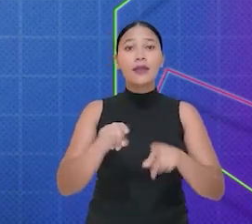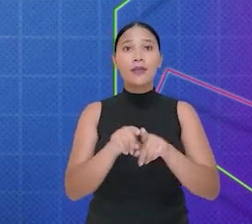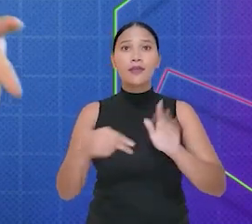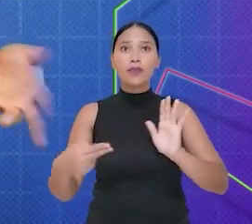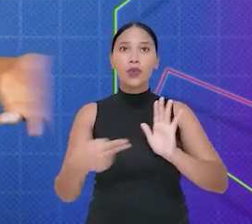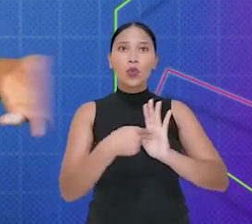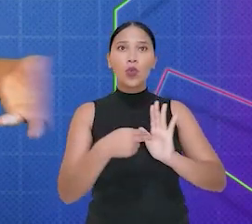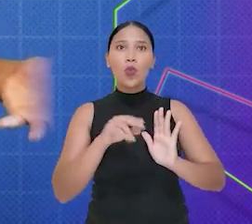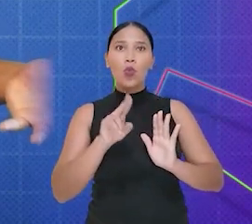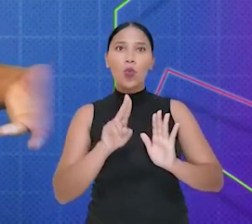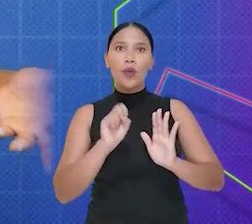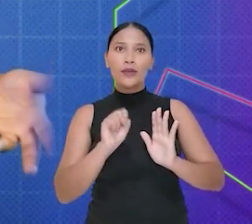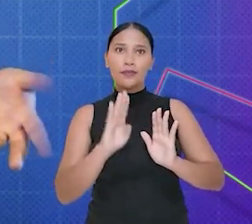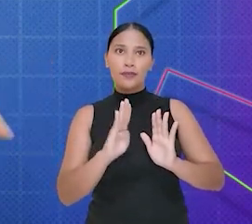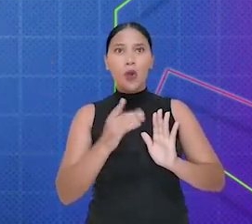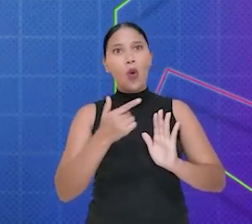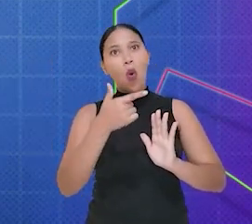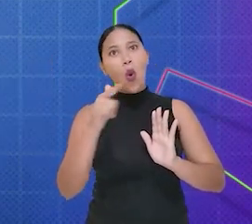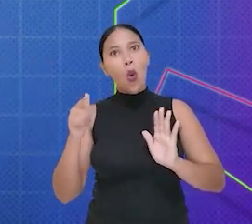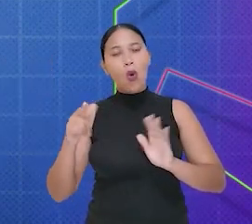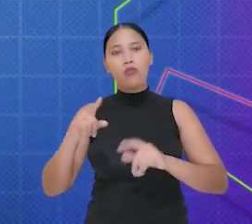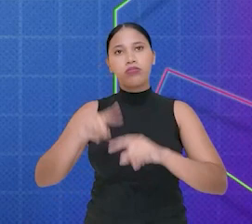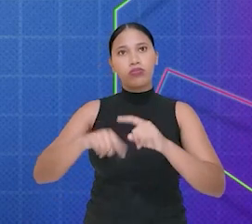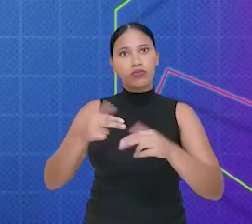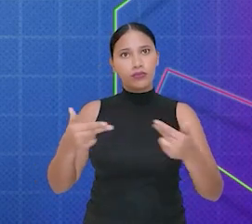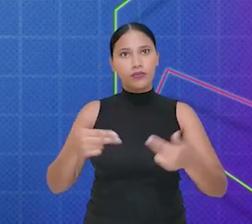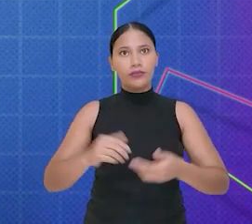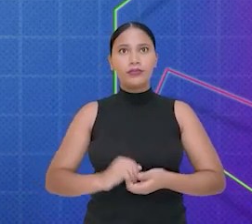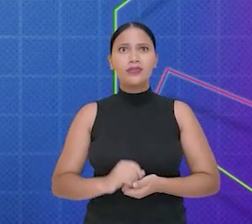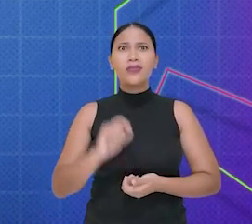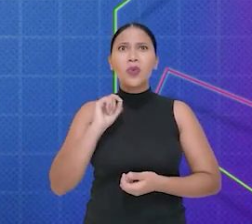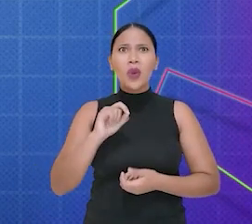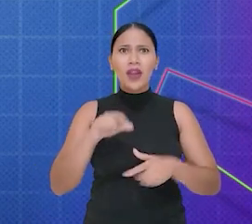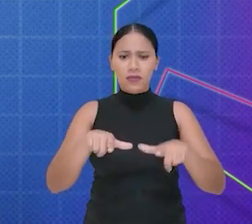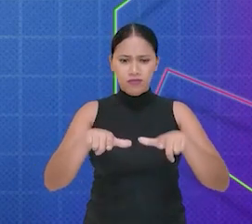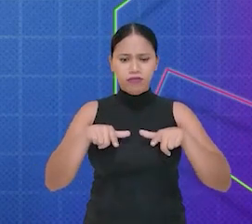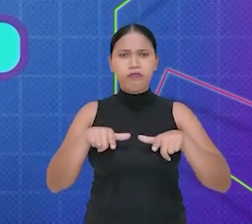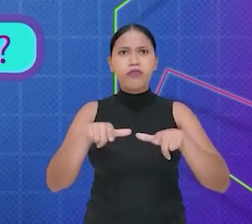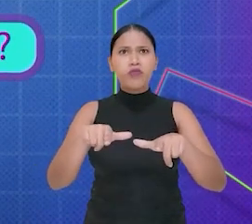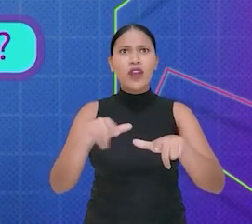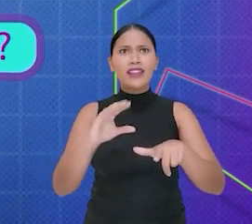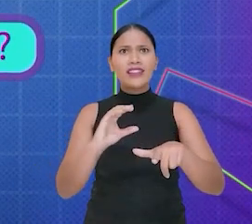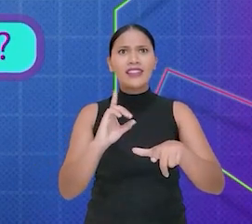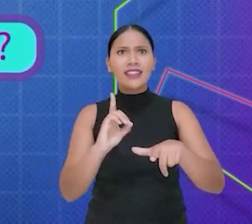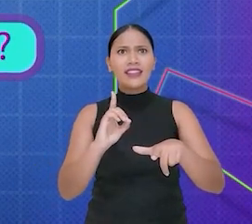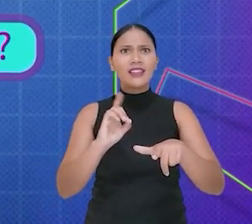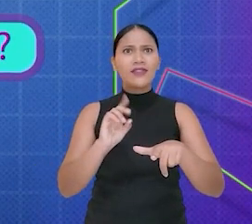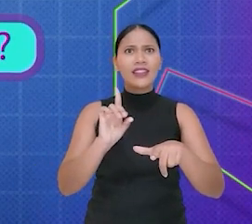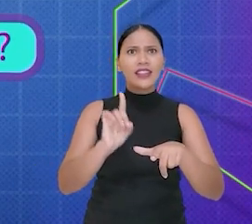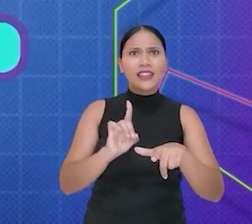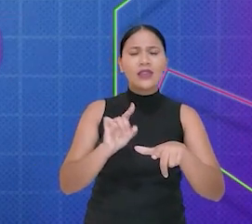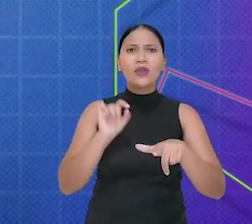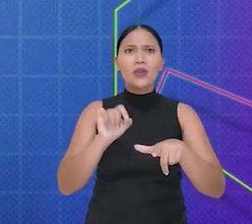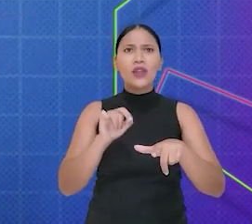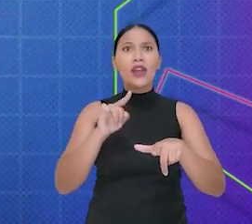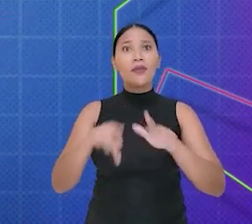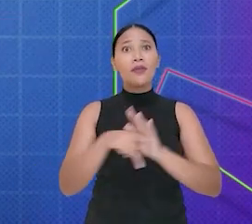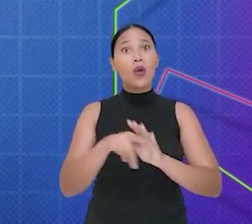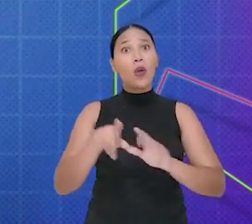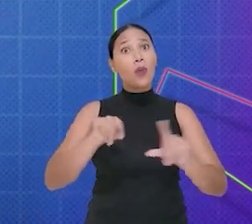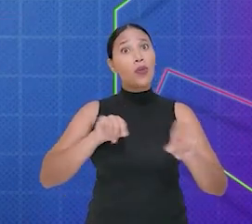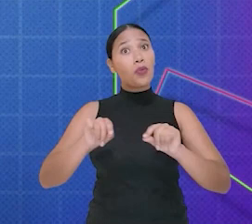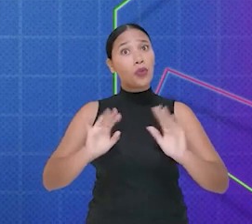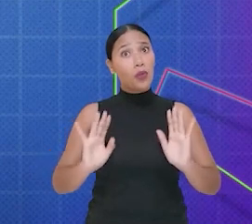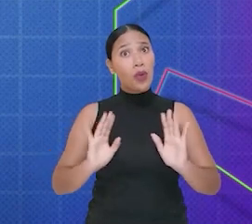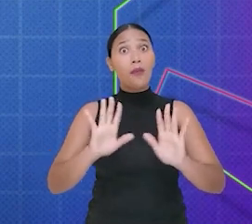DVD, além de portas USB para conexão com outros dispositivos. O que é um leitor de CD e DVD? O leitor de CD e DVD